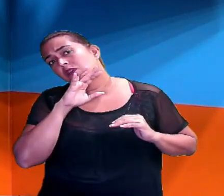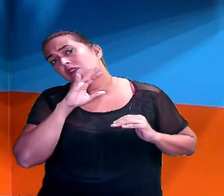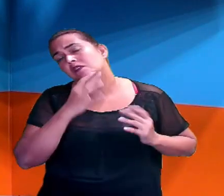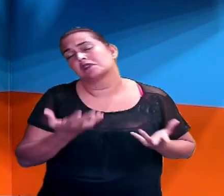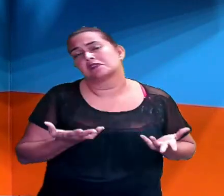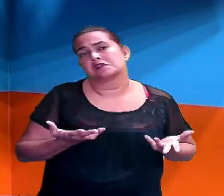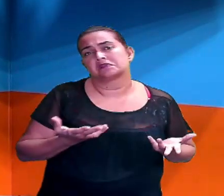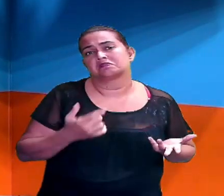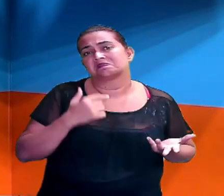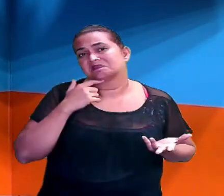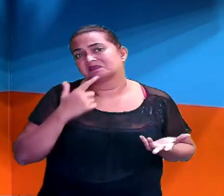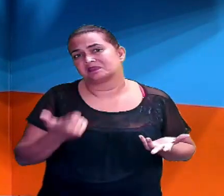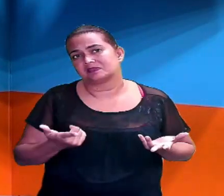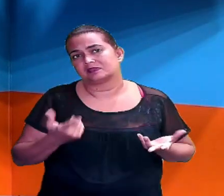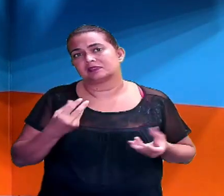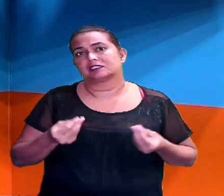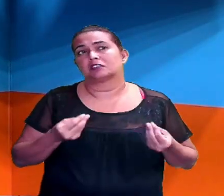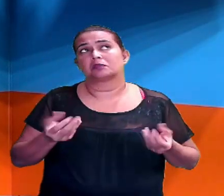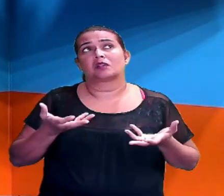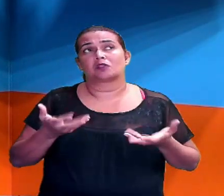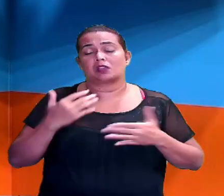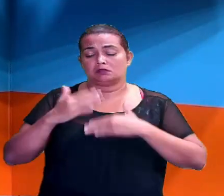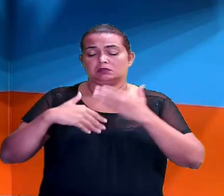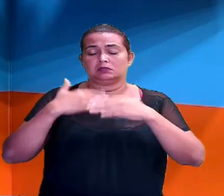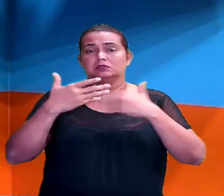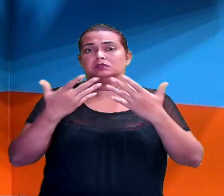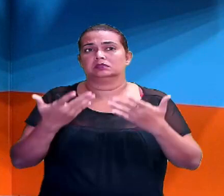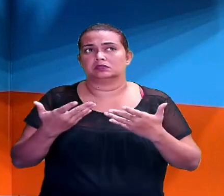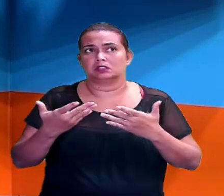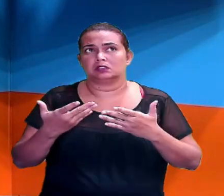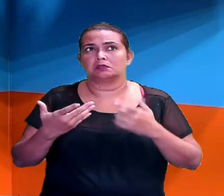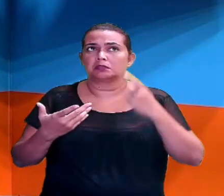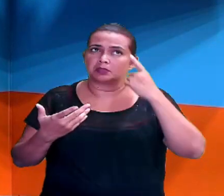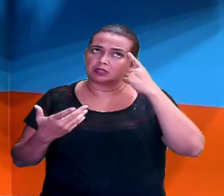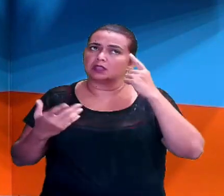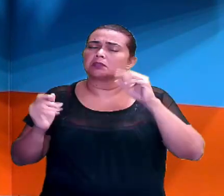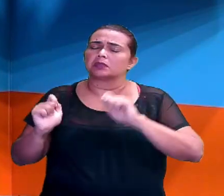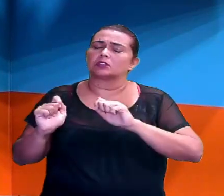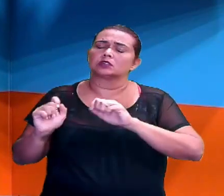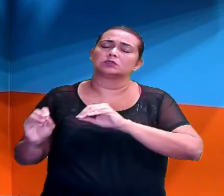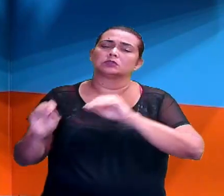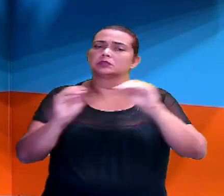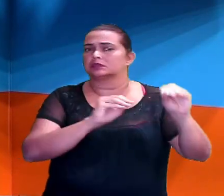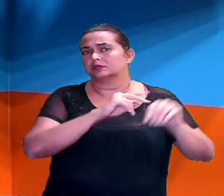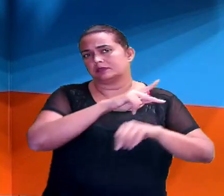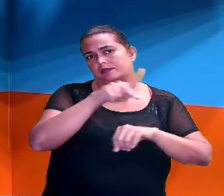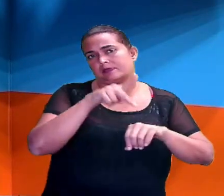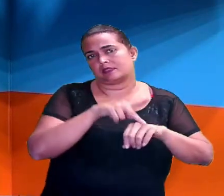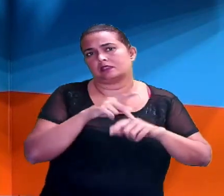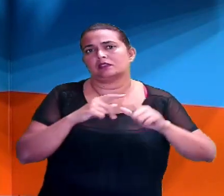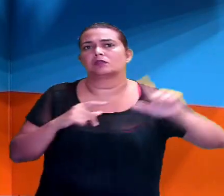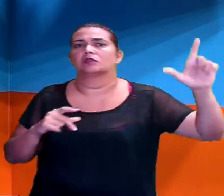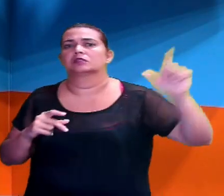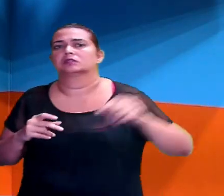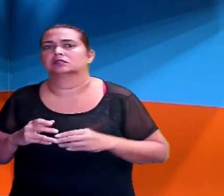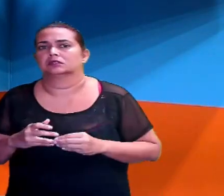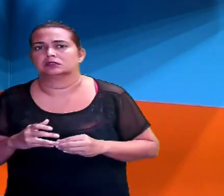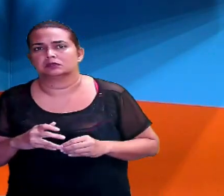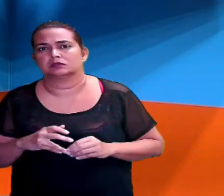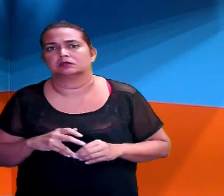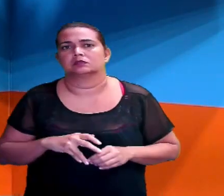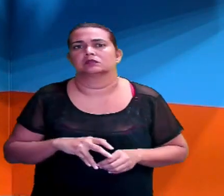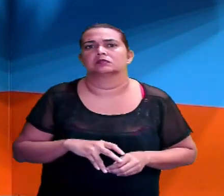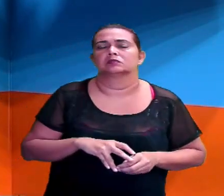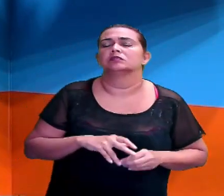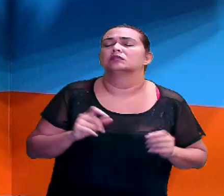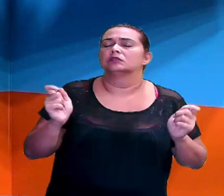boa, como você almeja dentro do seu país, você tem o direito de tentar buscar sorte em outra localidade. Então, reconhecer